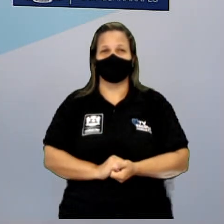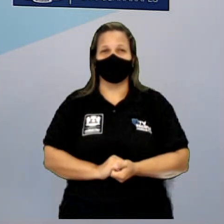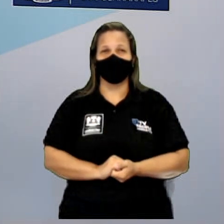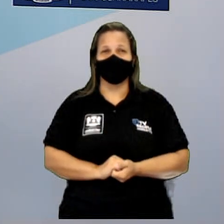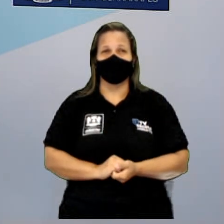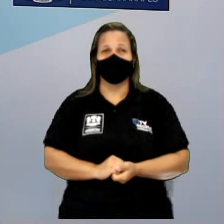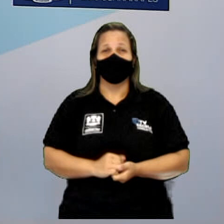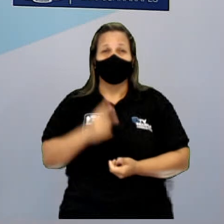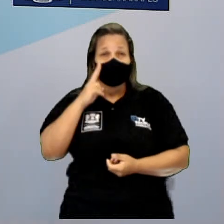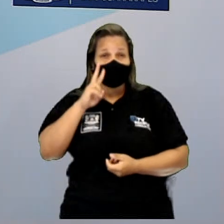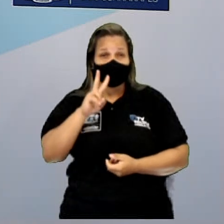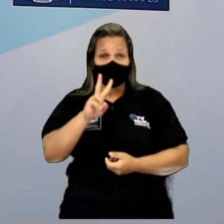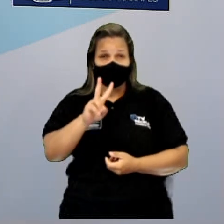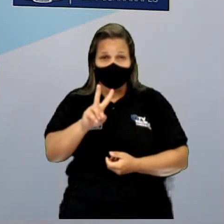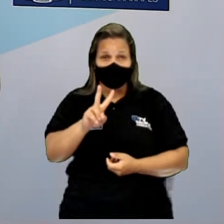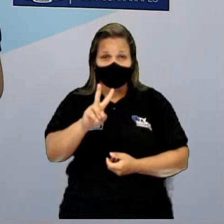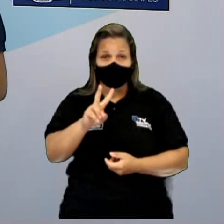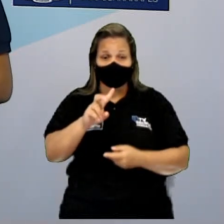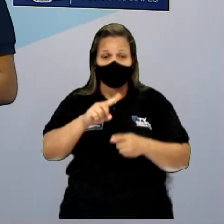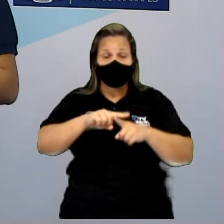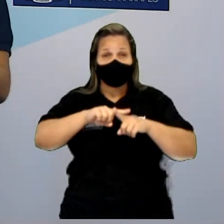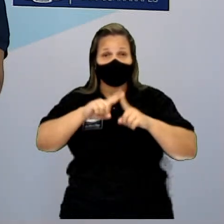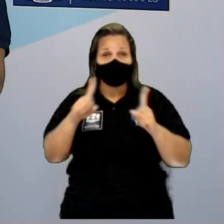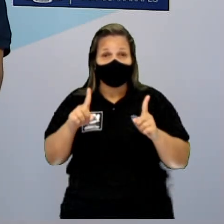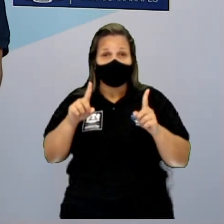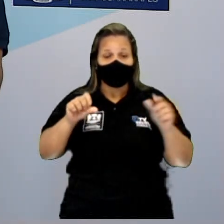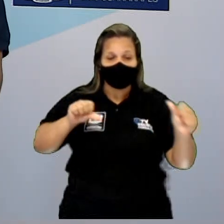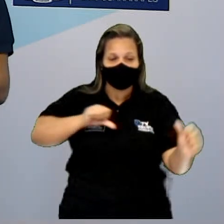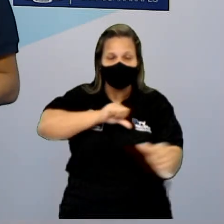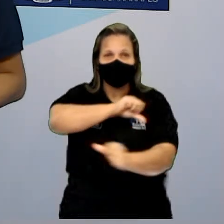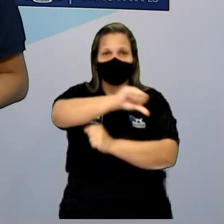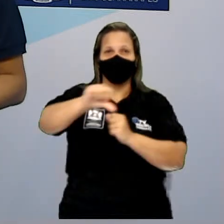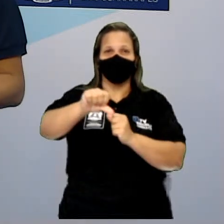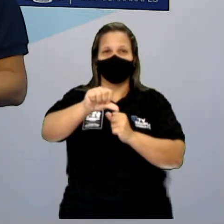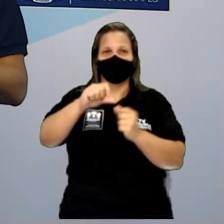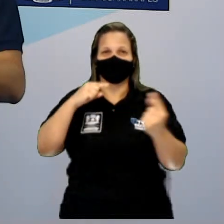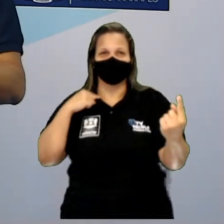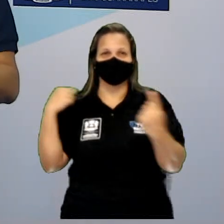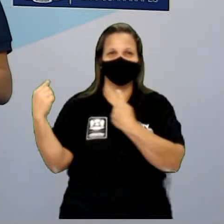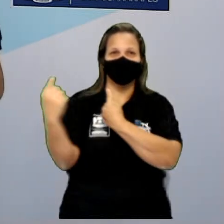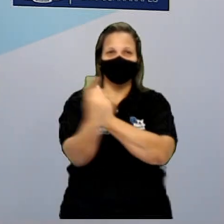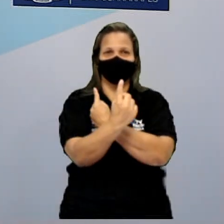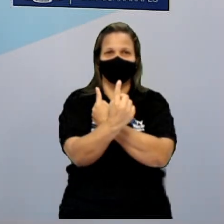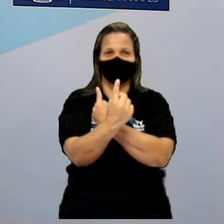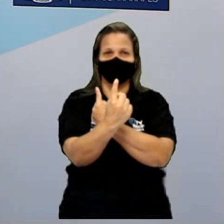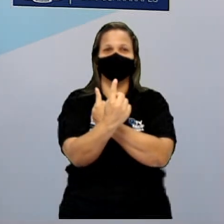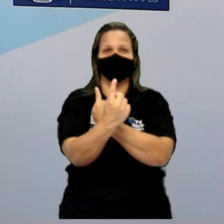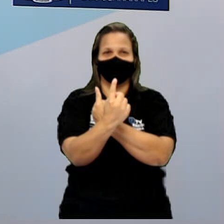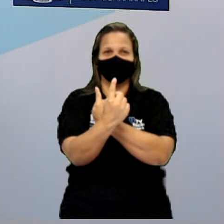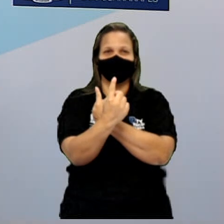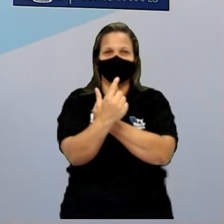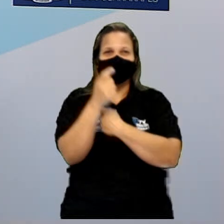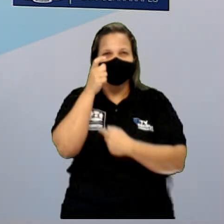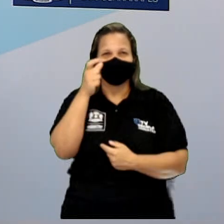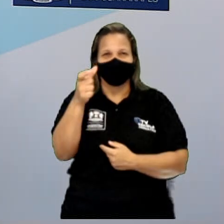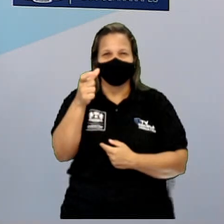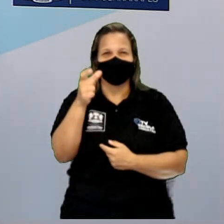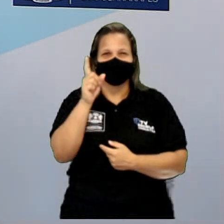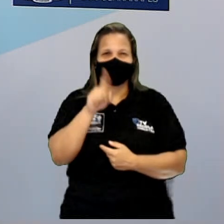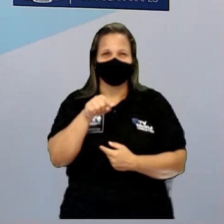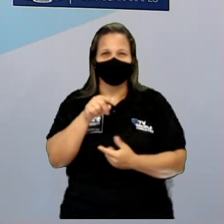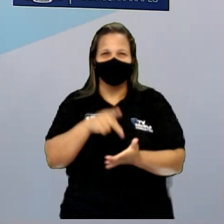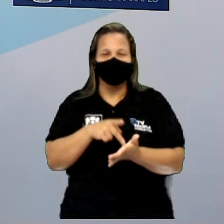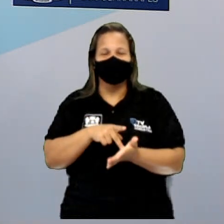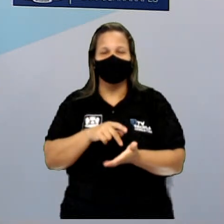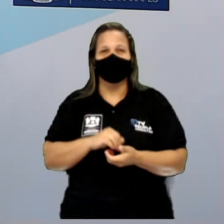você está se vendo de frente para o espelho na posição inversa. Isso é interessante a gente saber porque